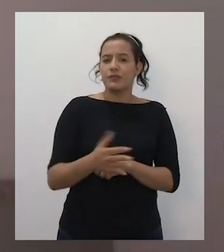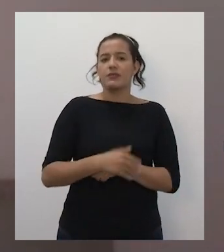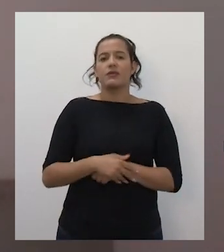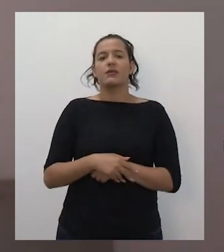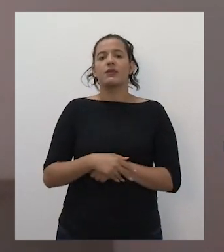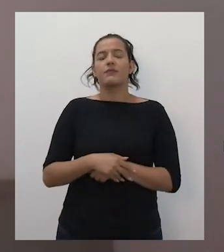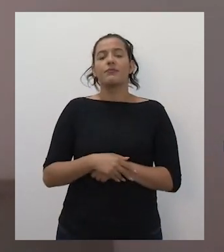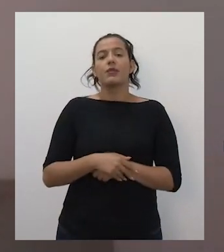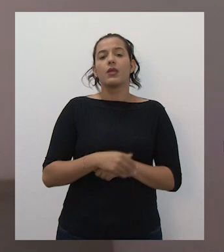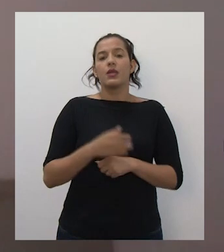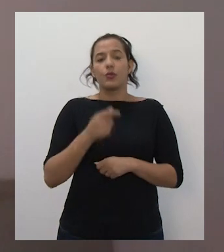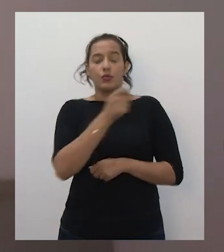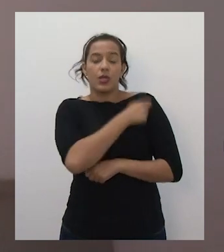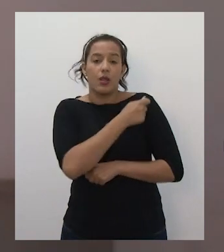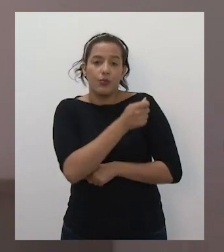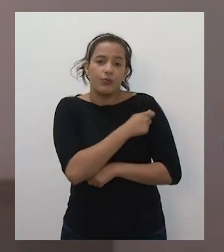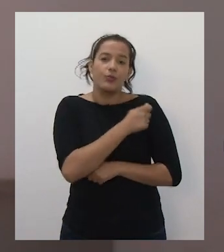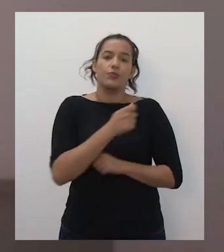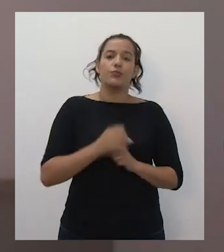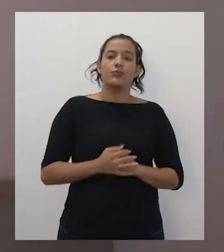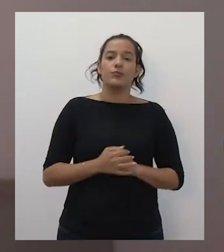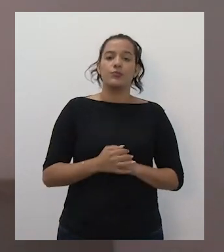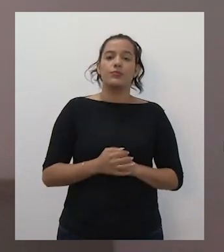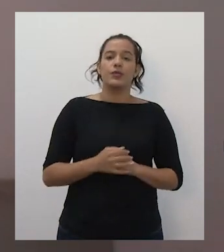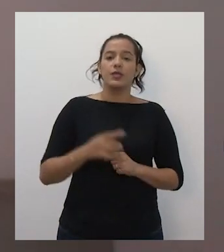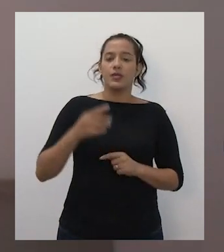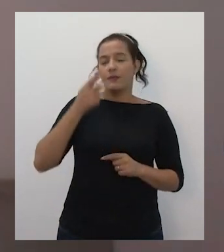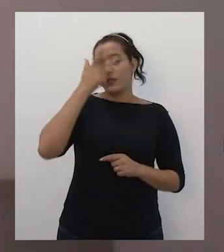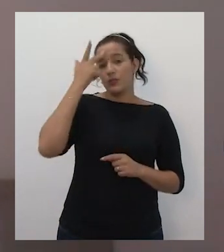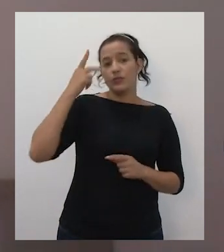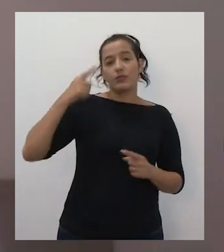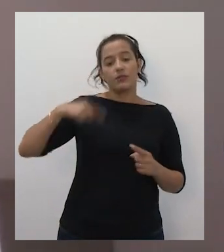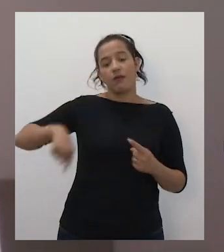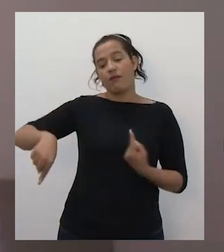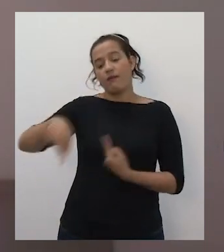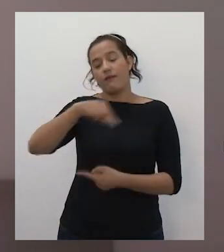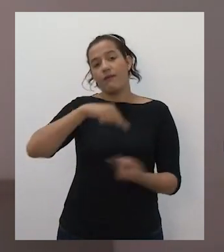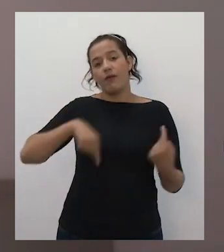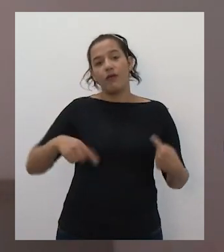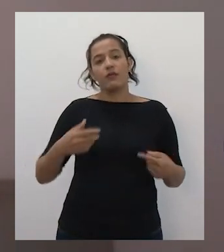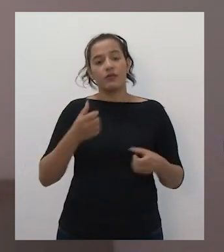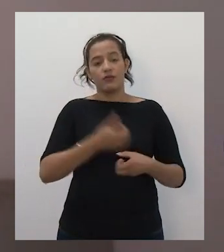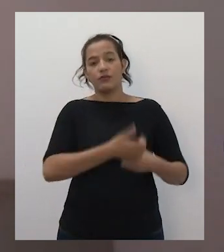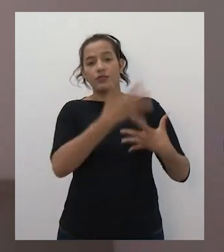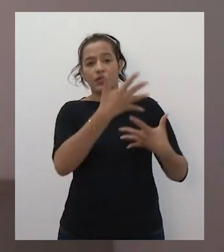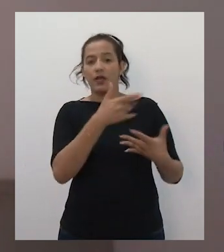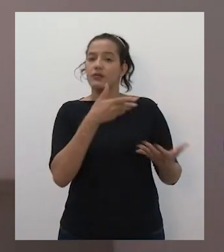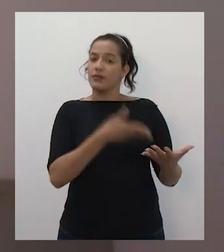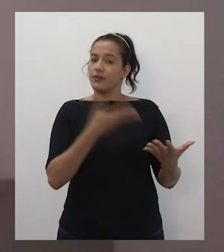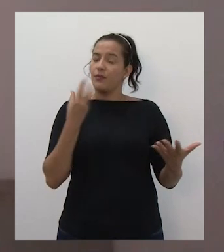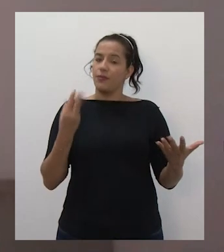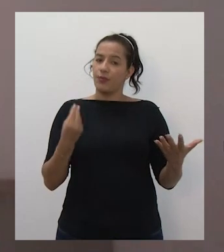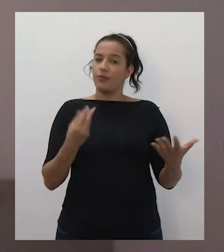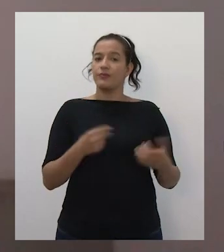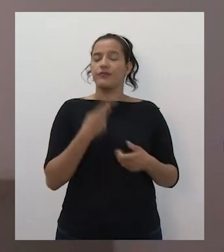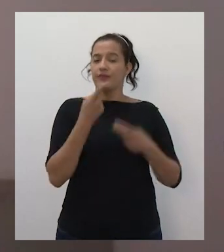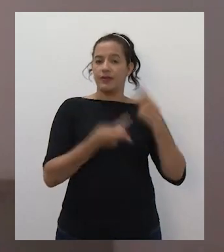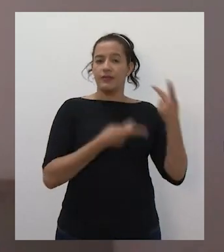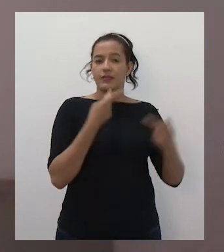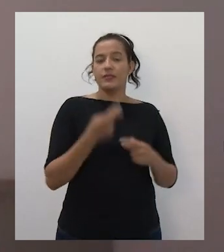né? As pessoas à sua volta, como mostra o próprio chat que a Tânia falou.